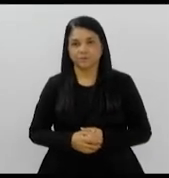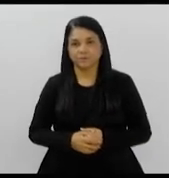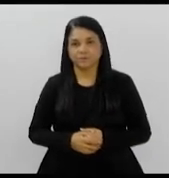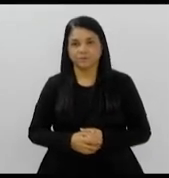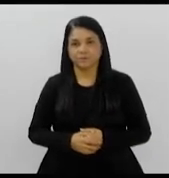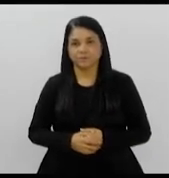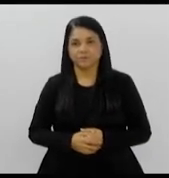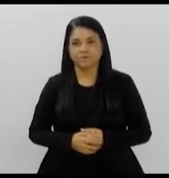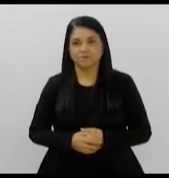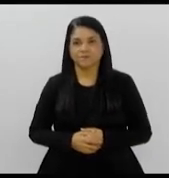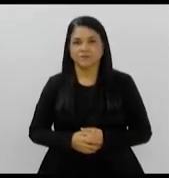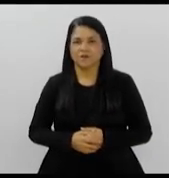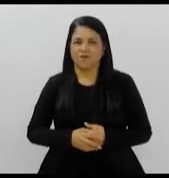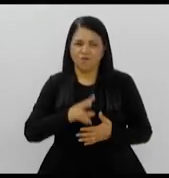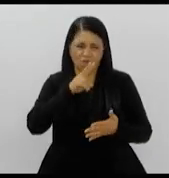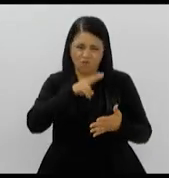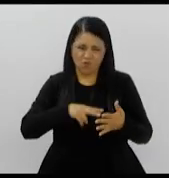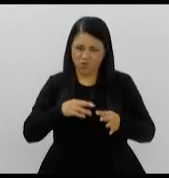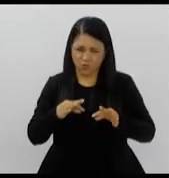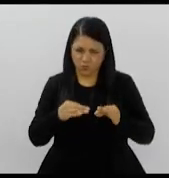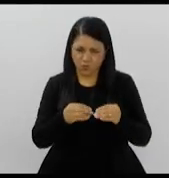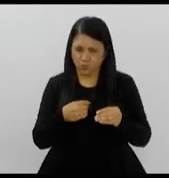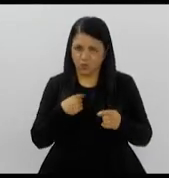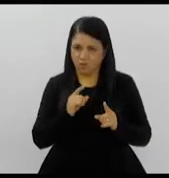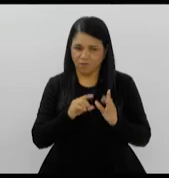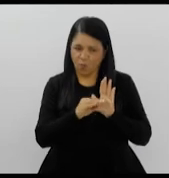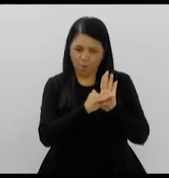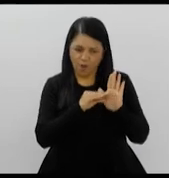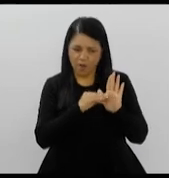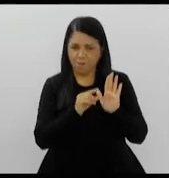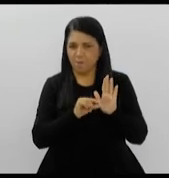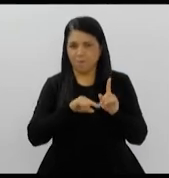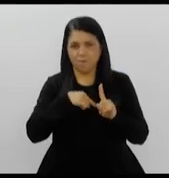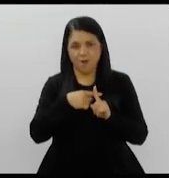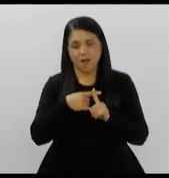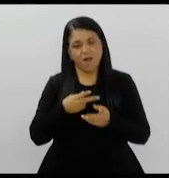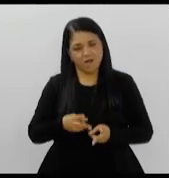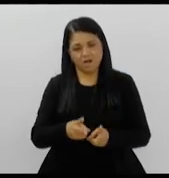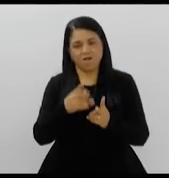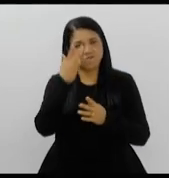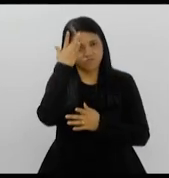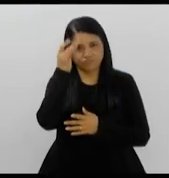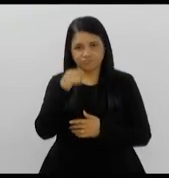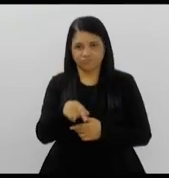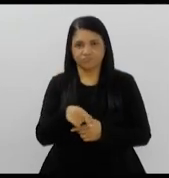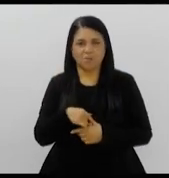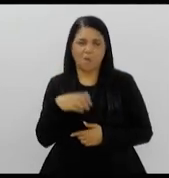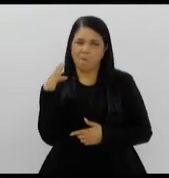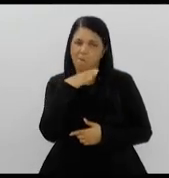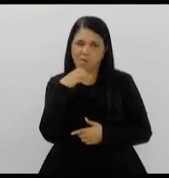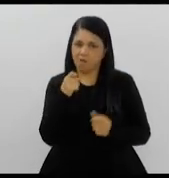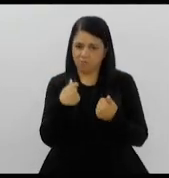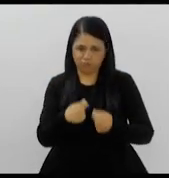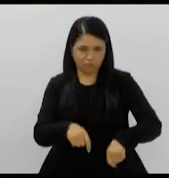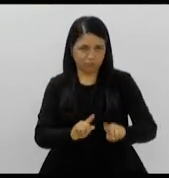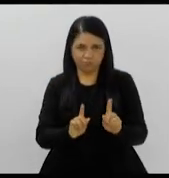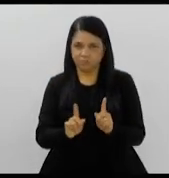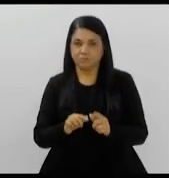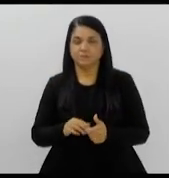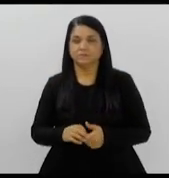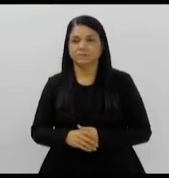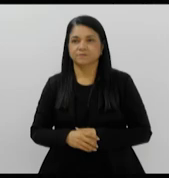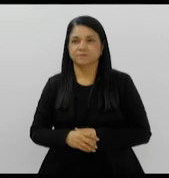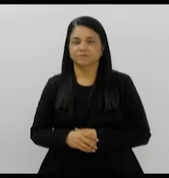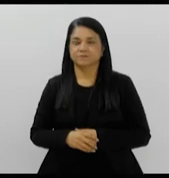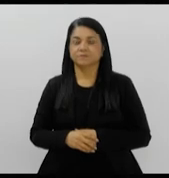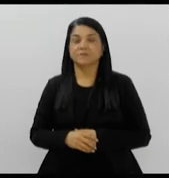Senhor presidente, eu não vou ler tudo, só vou ler mais um parágrafo, que continuarei amanhã, porque eu não tenho pressa. Mas para o senhor entender o